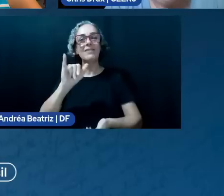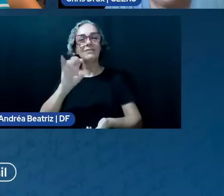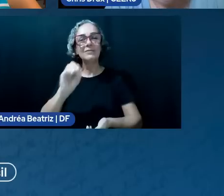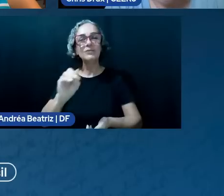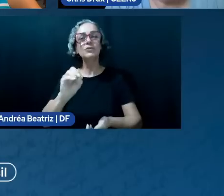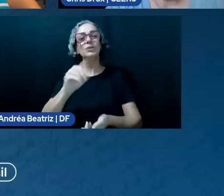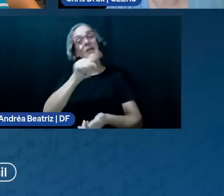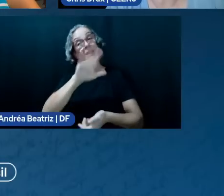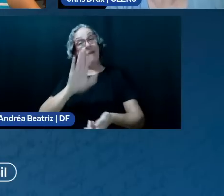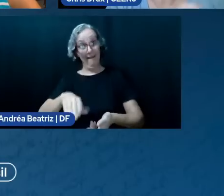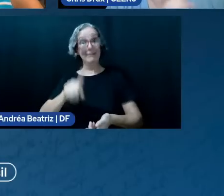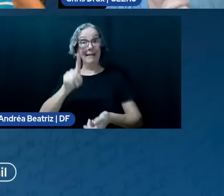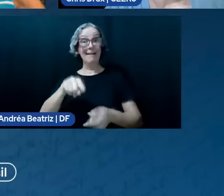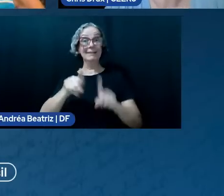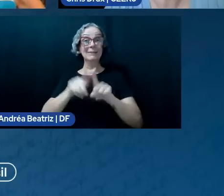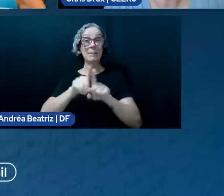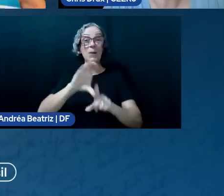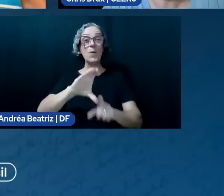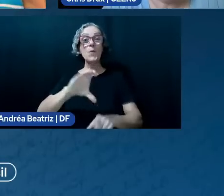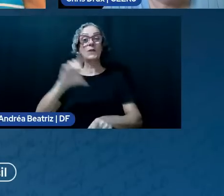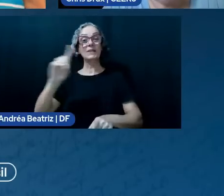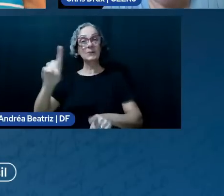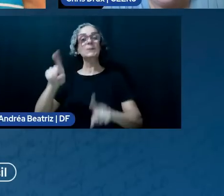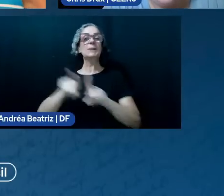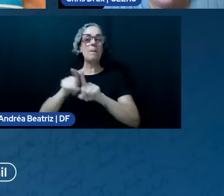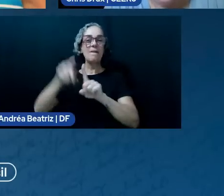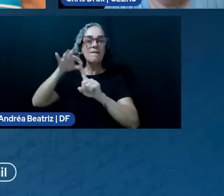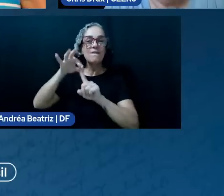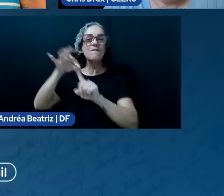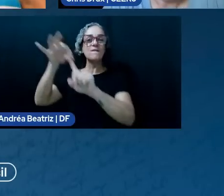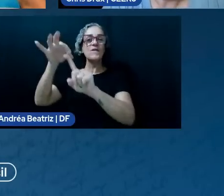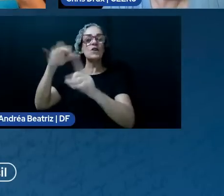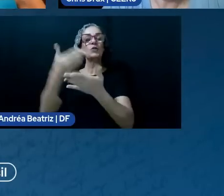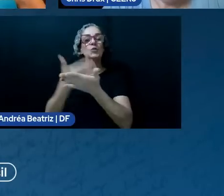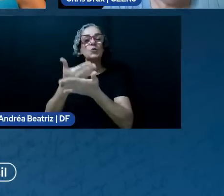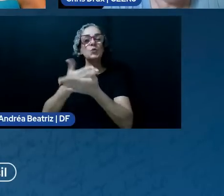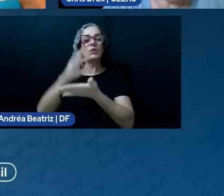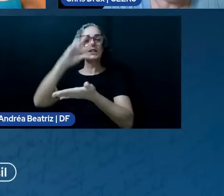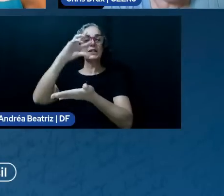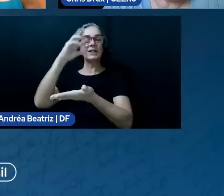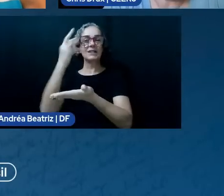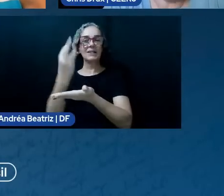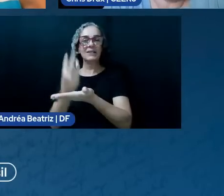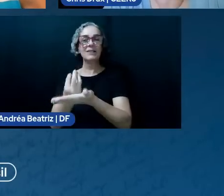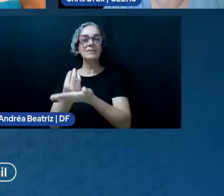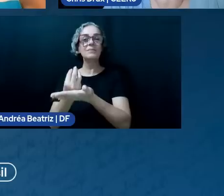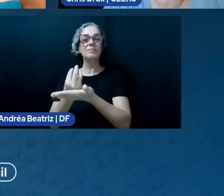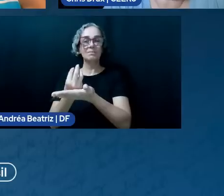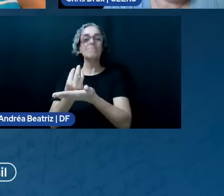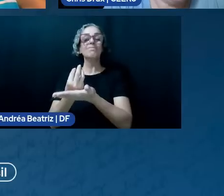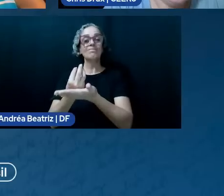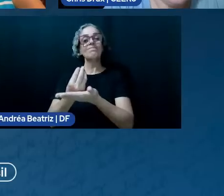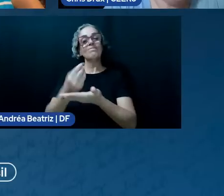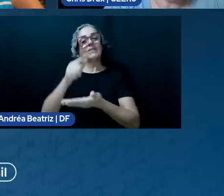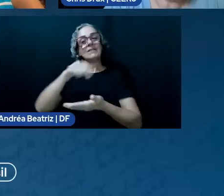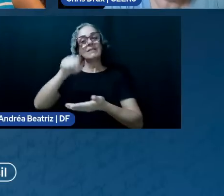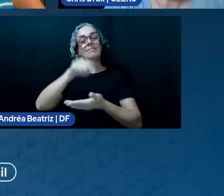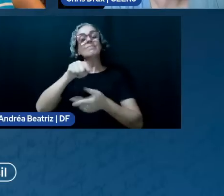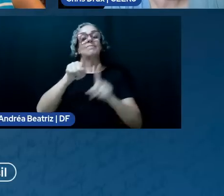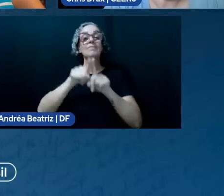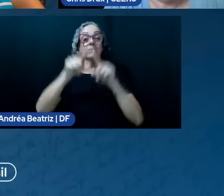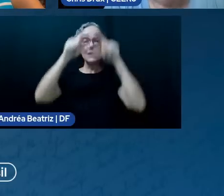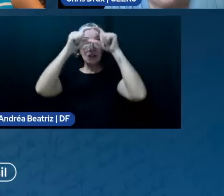é coordenador e facilitador do estudo sistematizado de estudos da série psicológica de Joana de